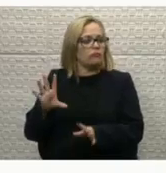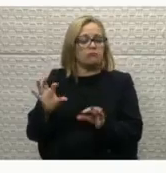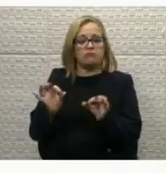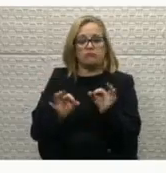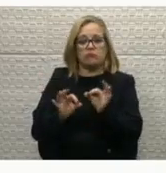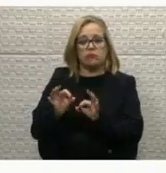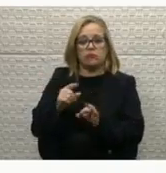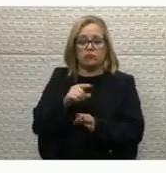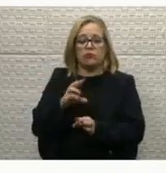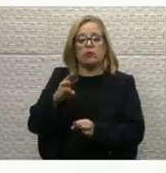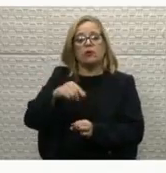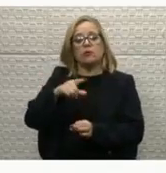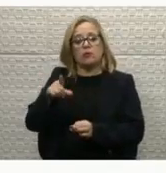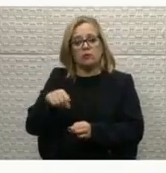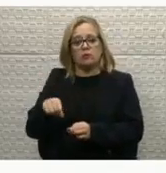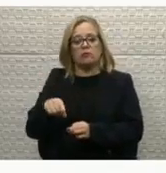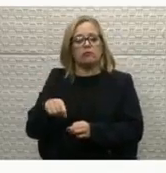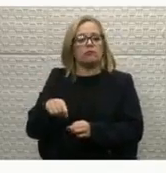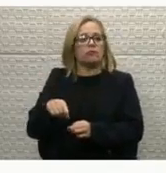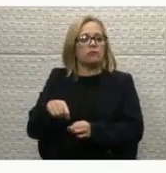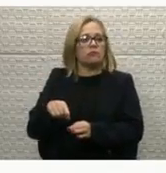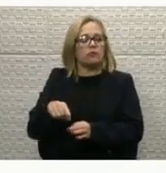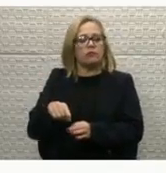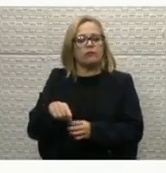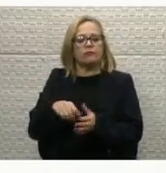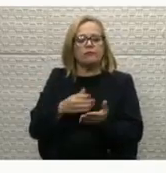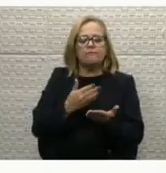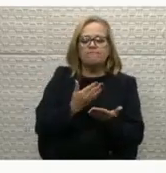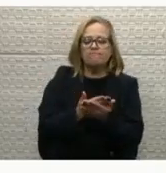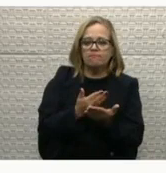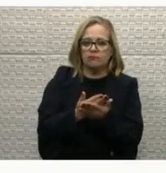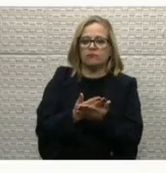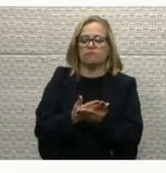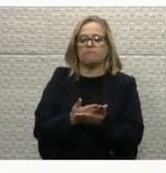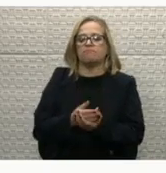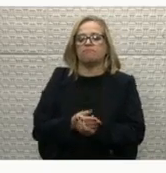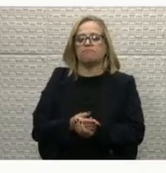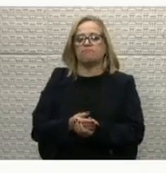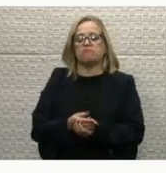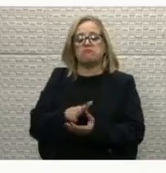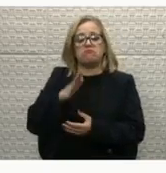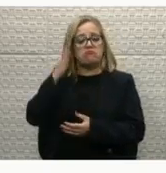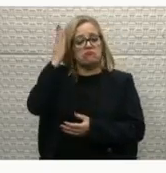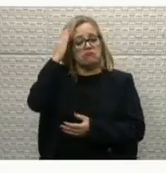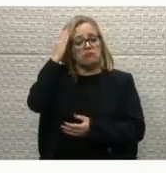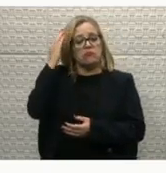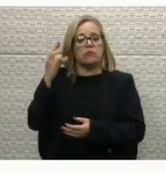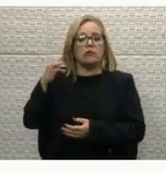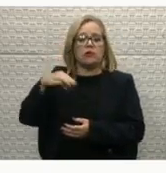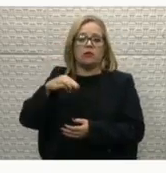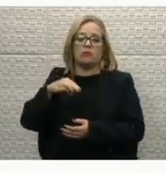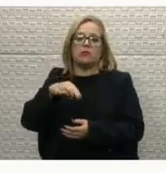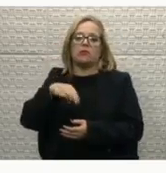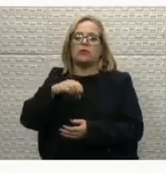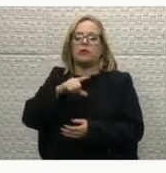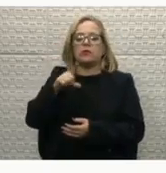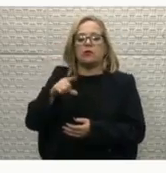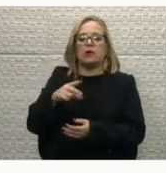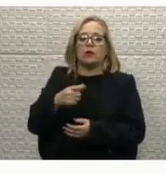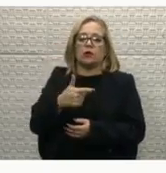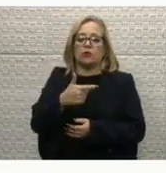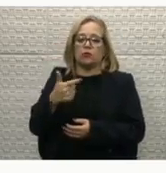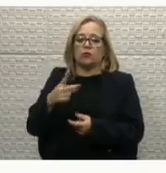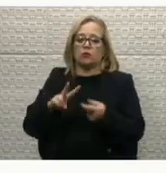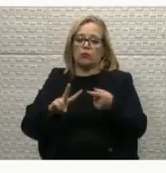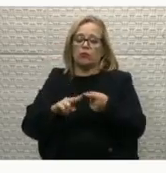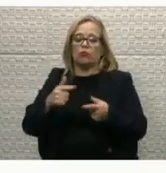agora essa matriz A menos lambda I e vou explorar esse determinante. Eu sei que a matriz A é 2 por 2. Então, a matriz